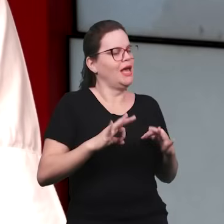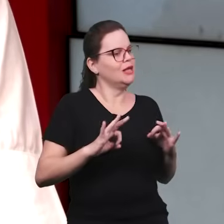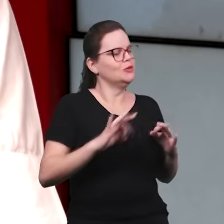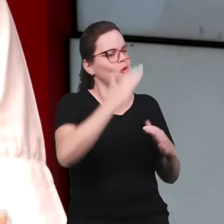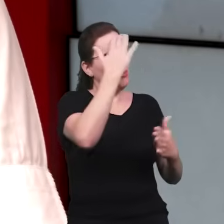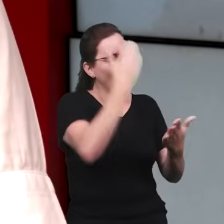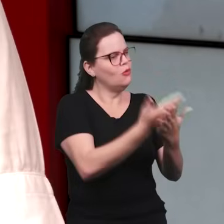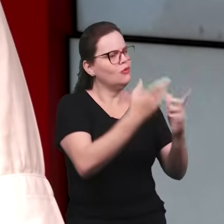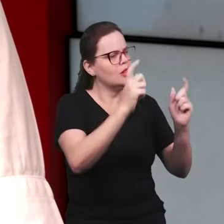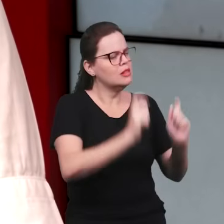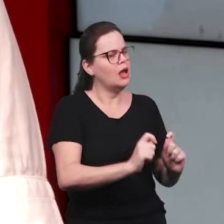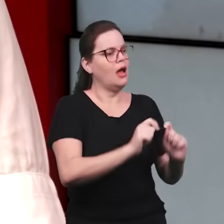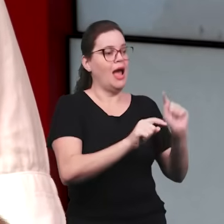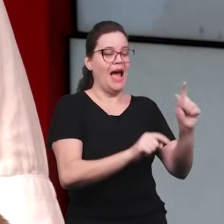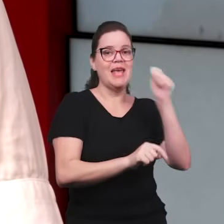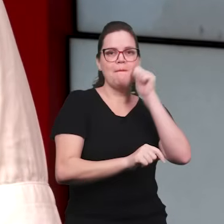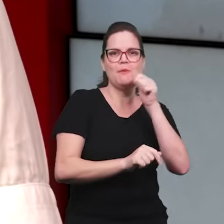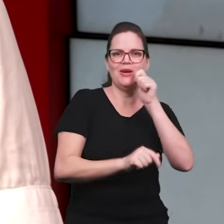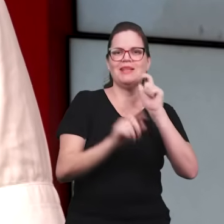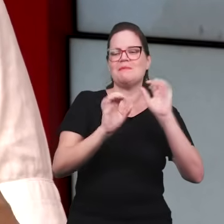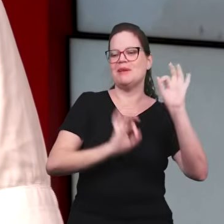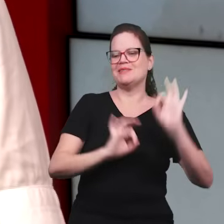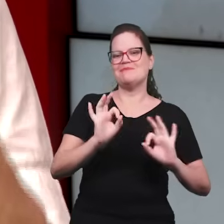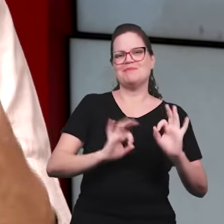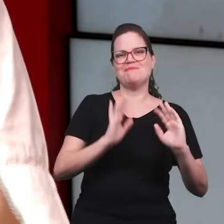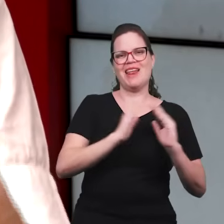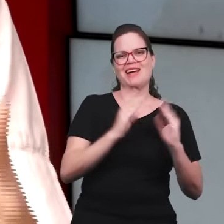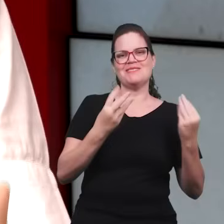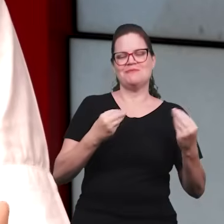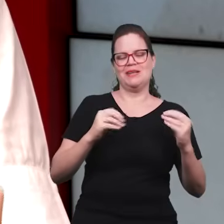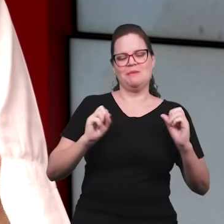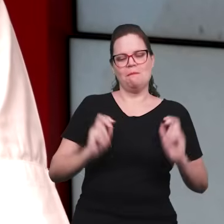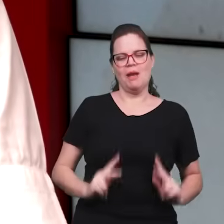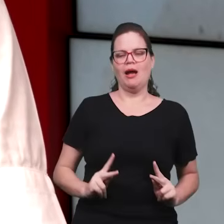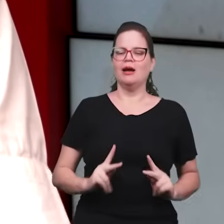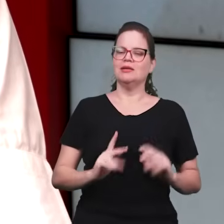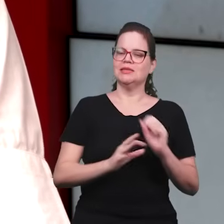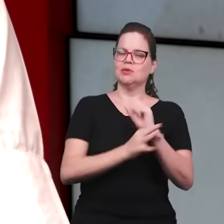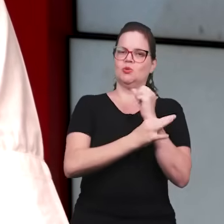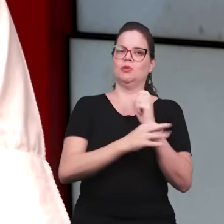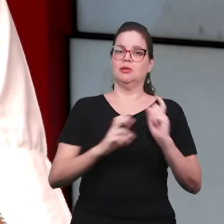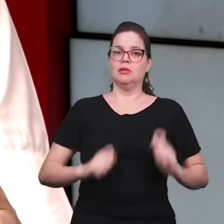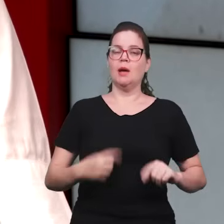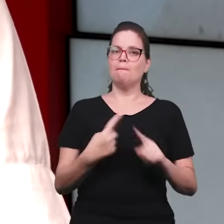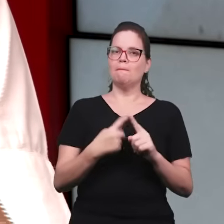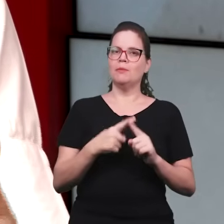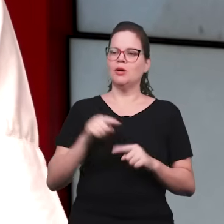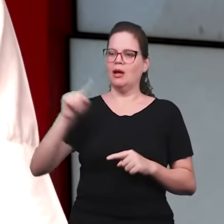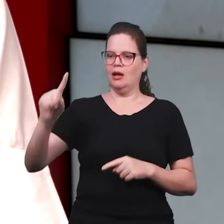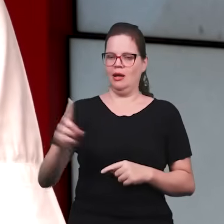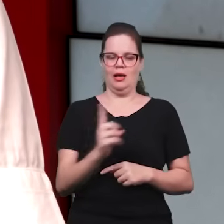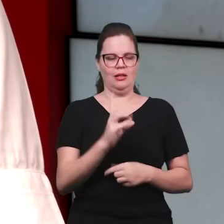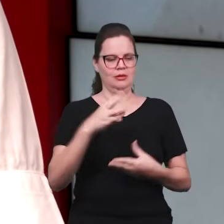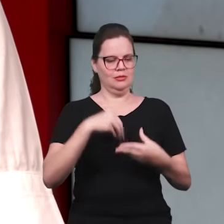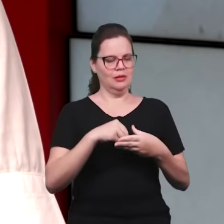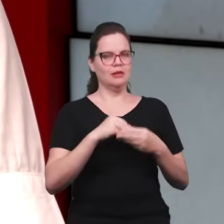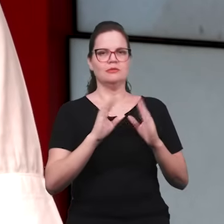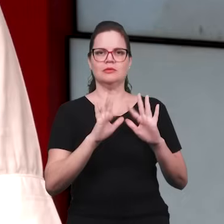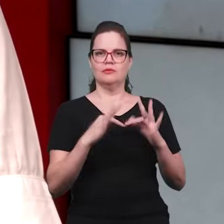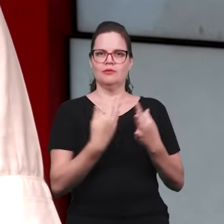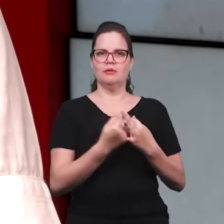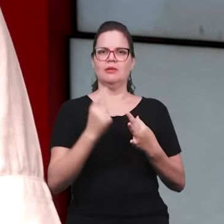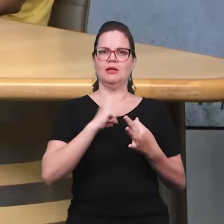de refúgio para o marido, a partir do momento que ele pode descansar, que ele tem uma mulher prudente, uma mulher sábia ao seu